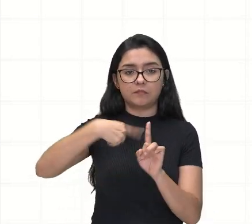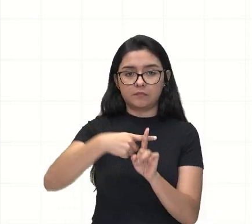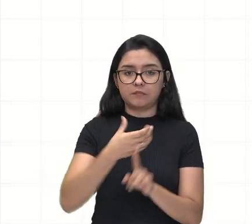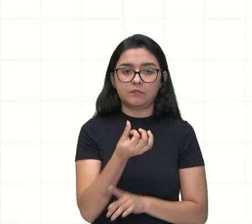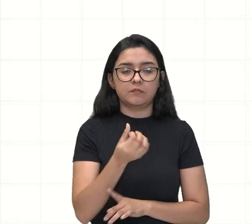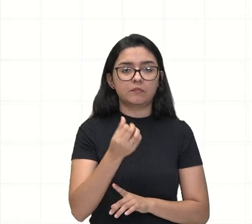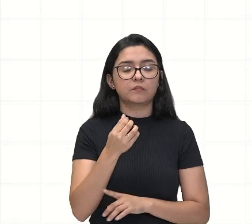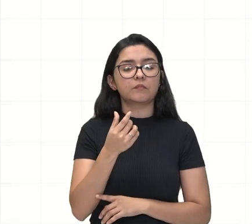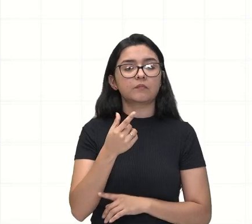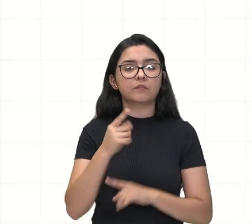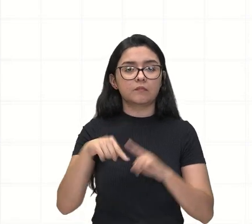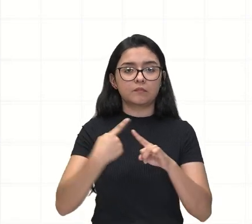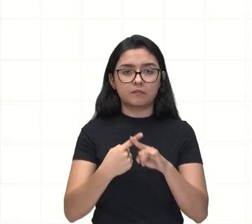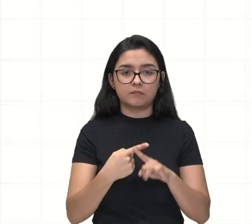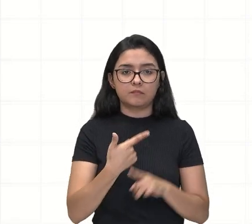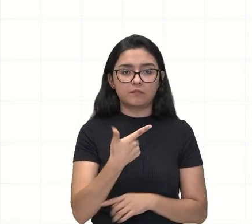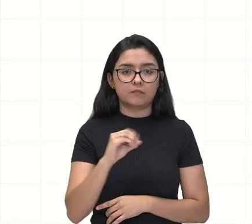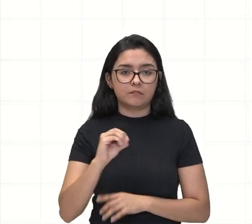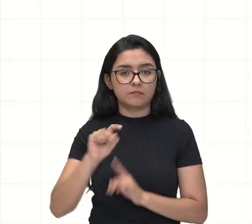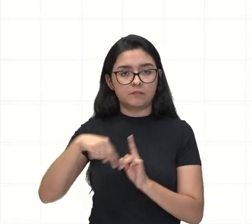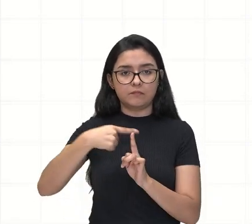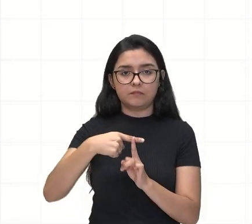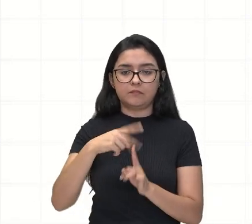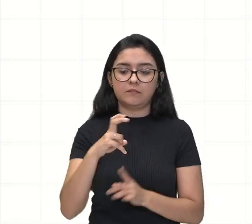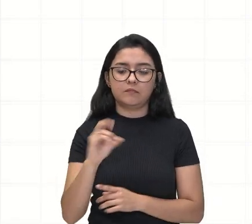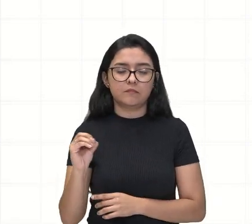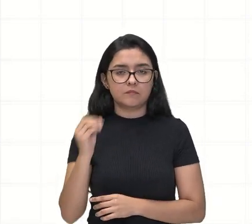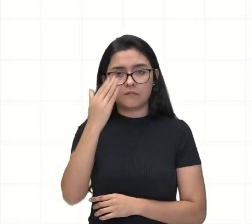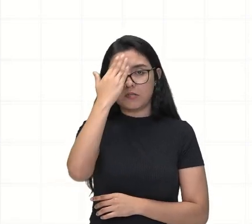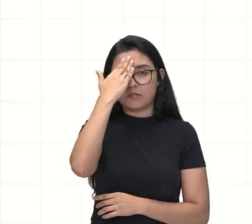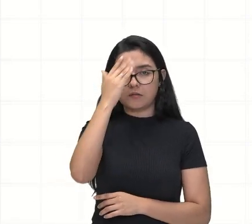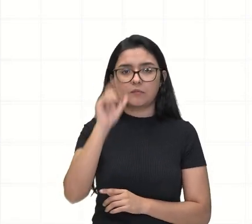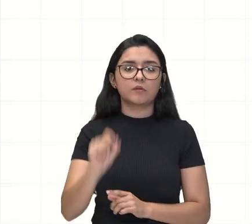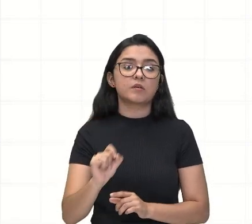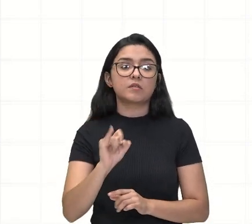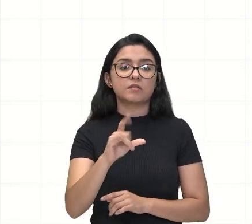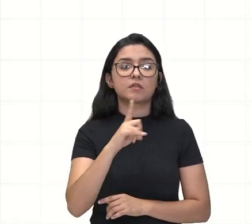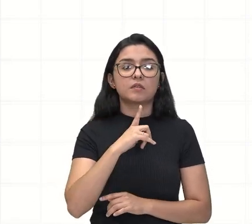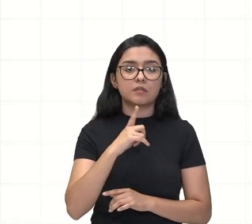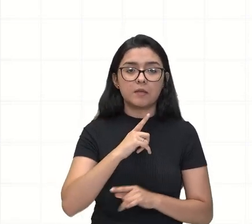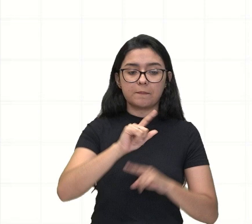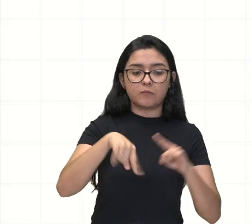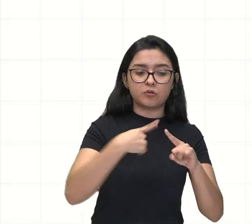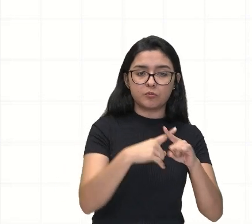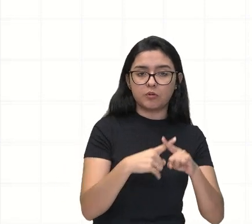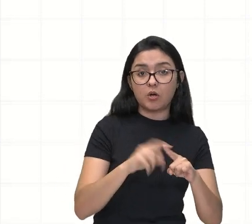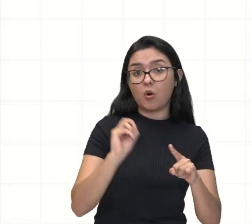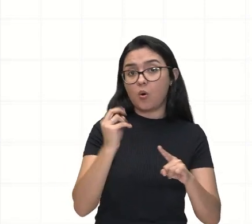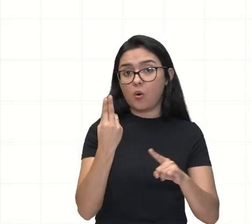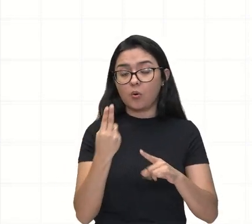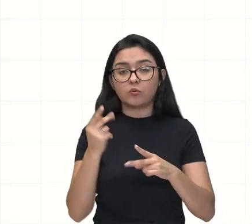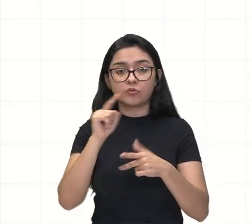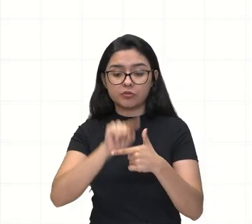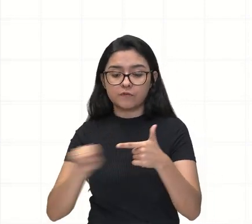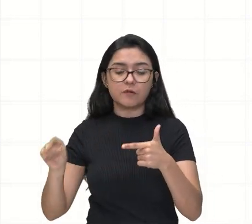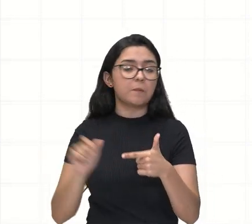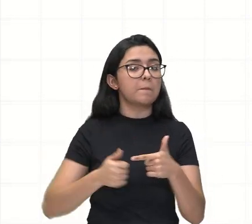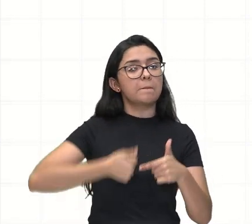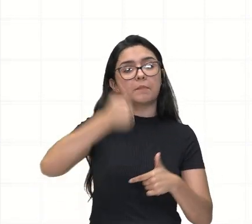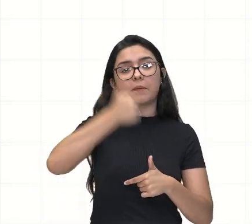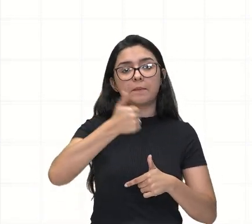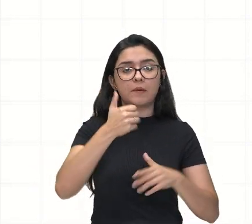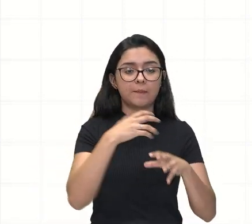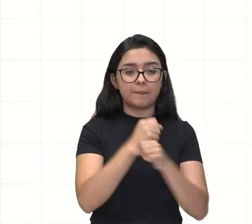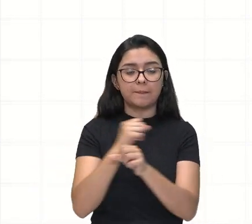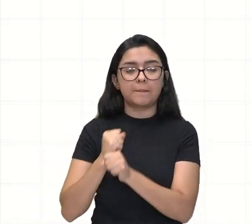6 vezes 20 mais 50, e você já sabe que numa expressão numérica, se tiver multiplicação e divisão, primeiro resolve